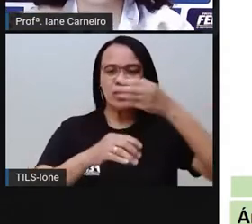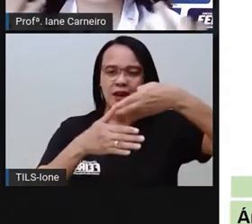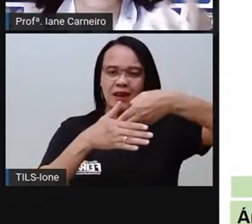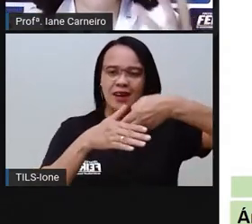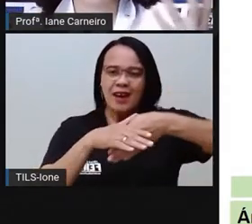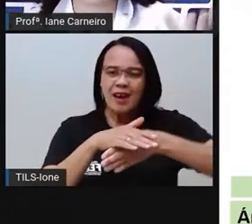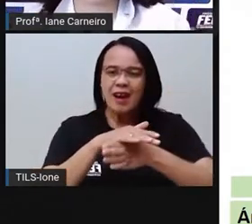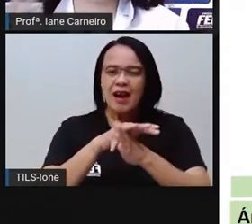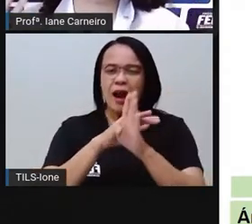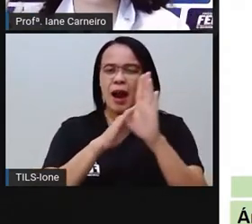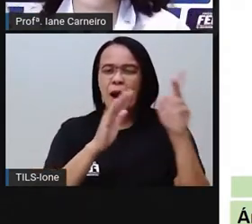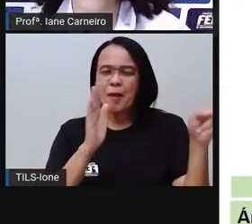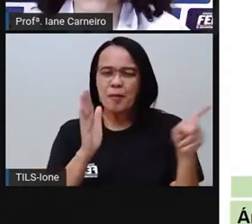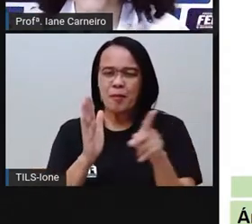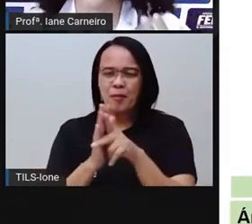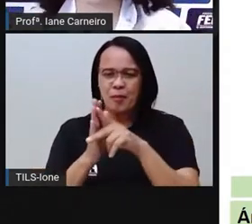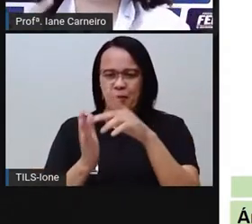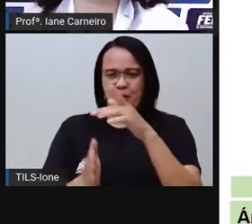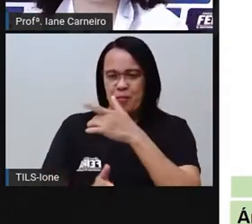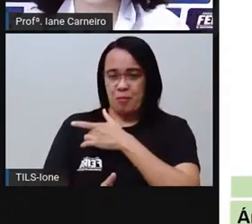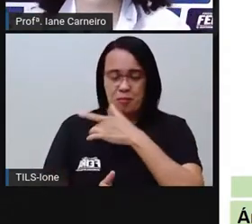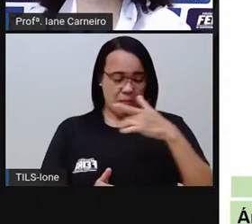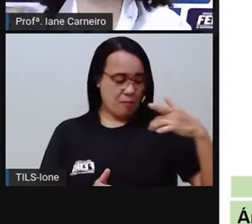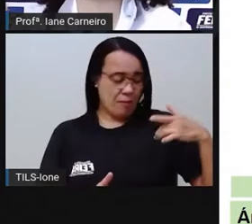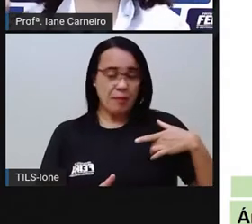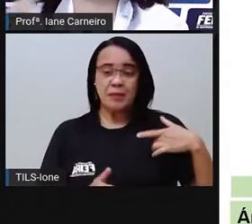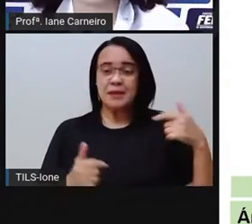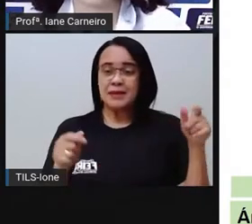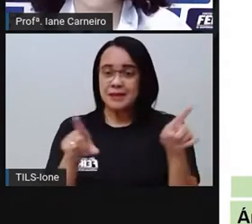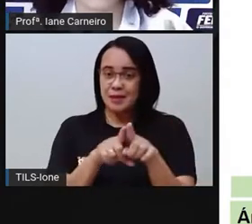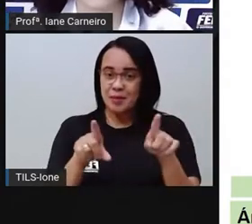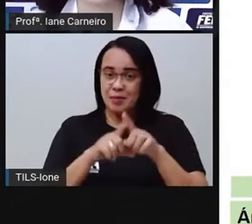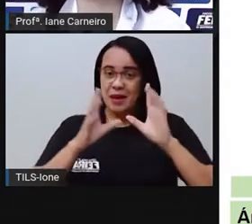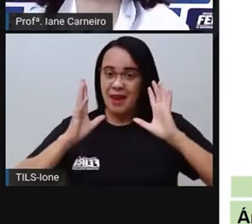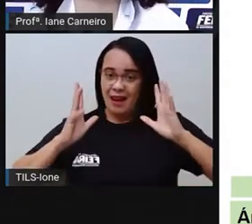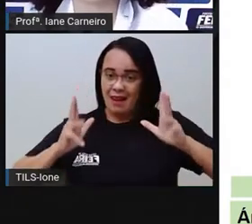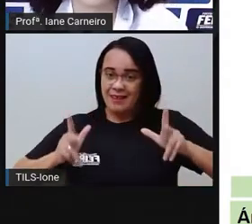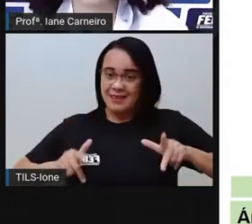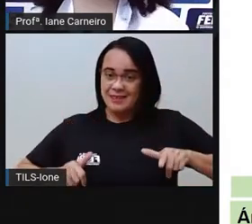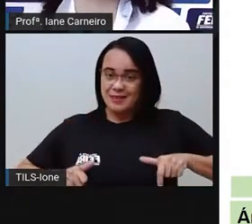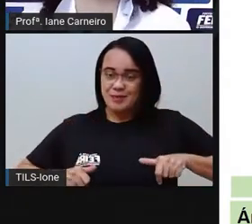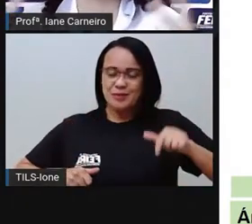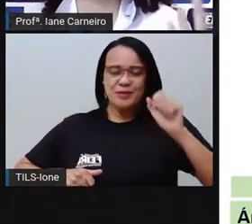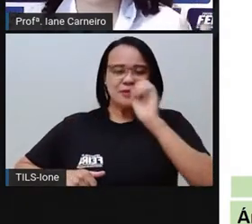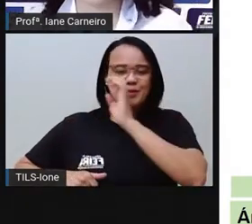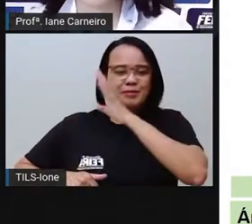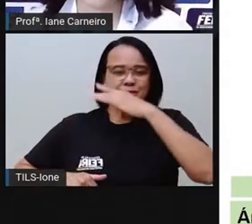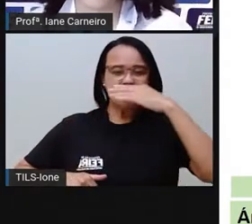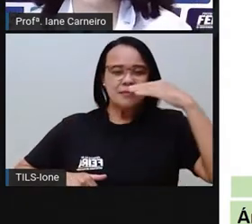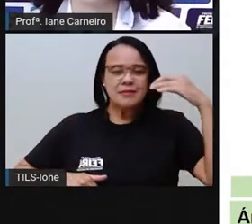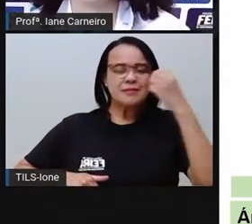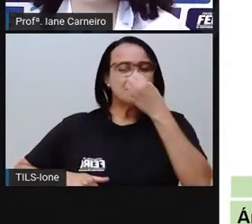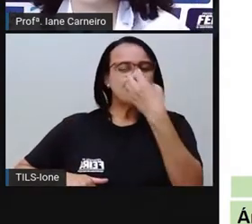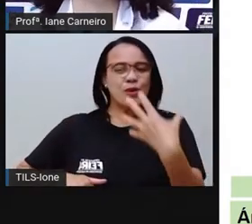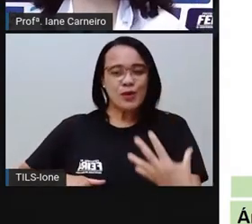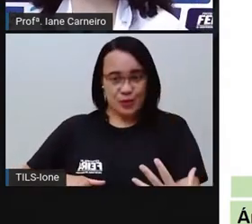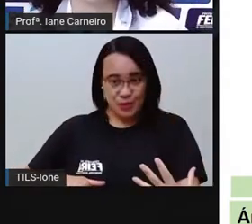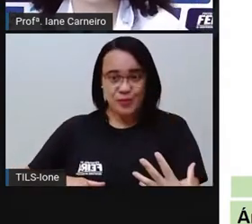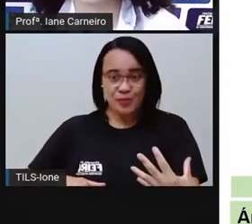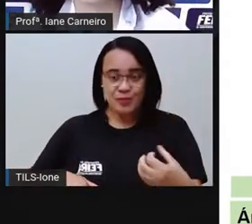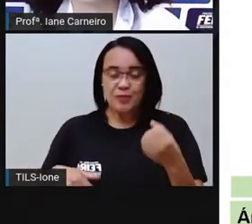hábitos saudáveis, né, para manter nosso corpo bem saudável, bem limpinho, bem cheiroso. E agora a gente vai para a aula de